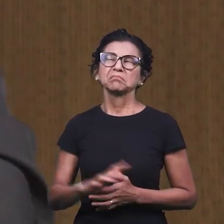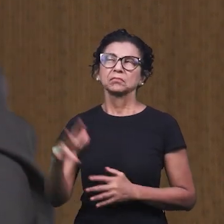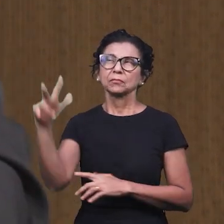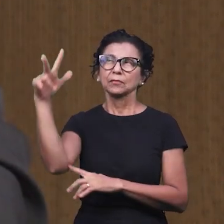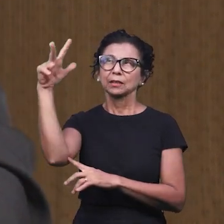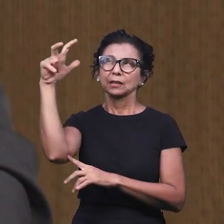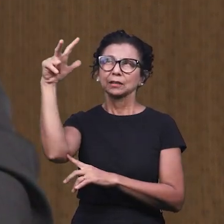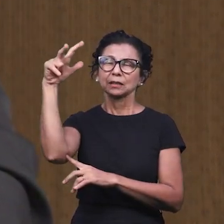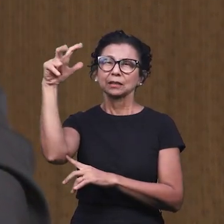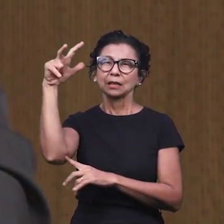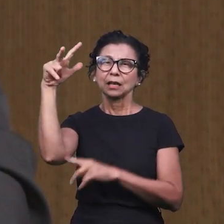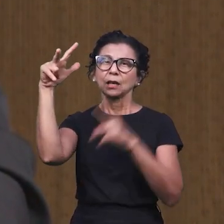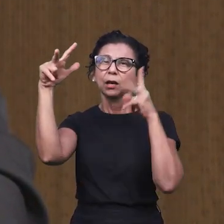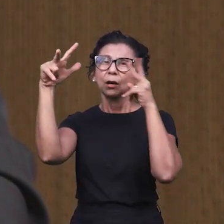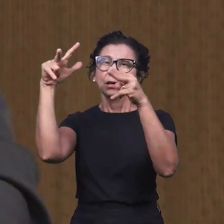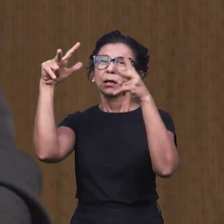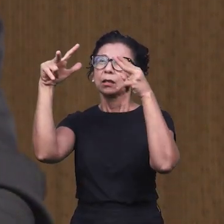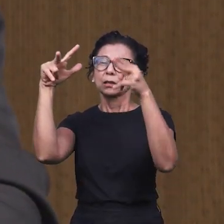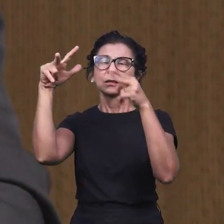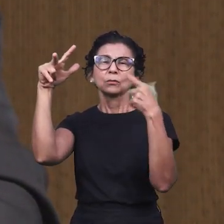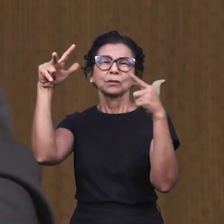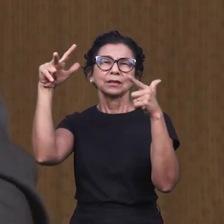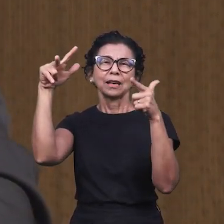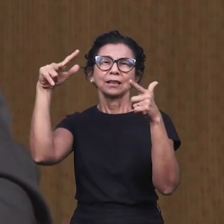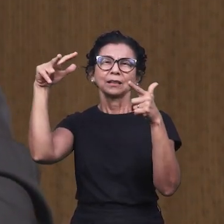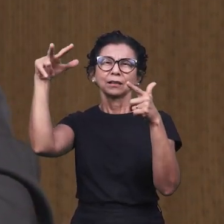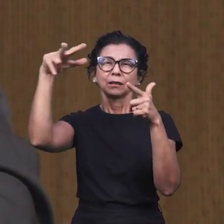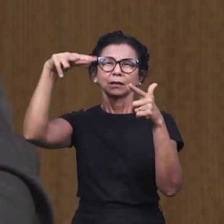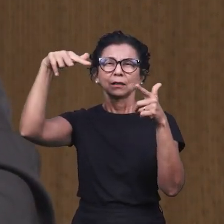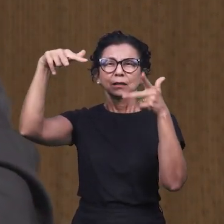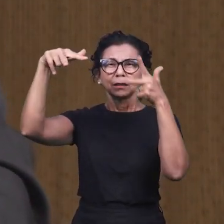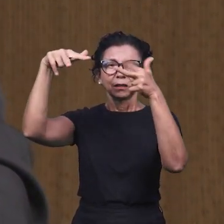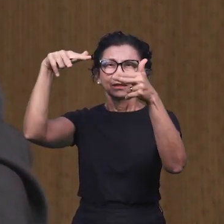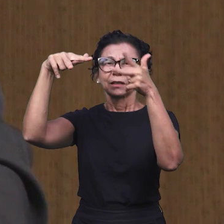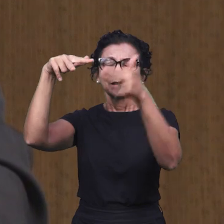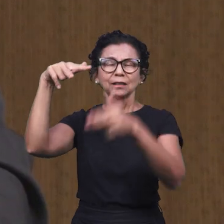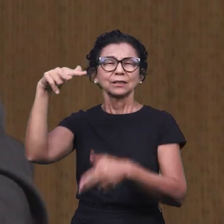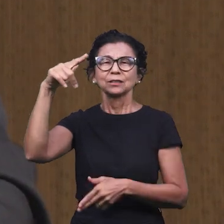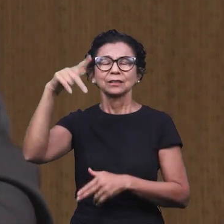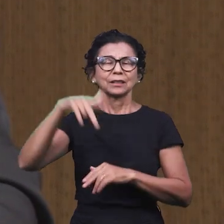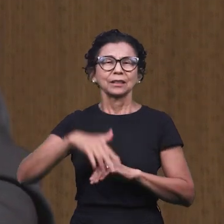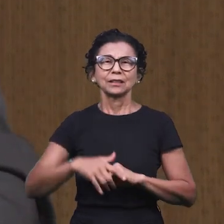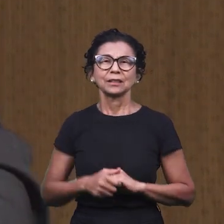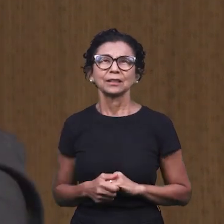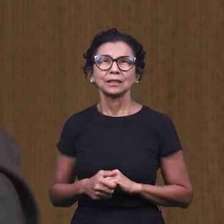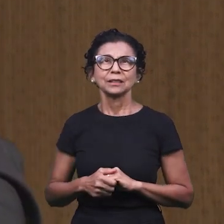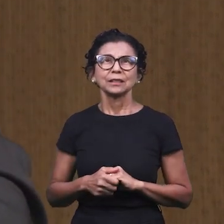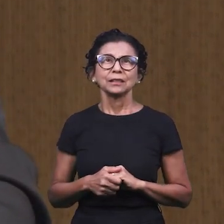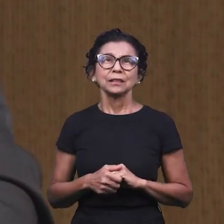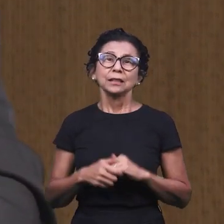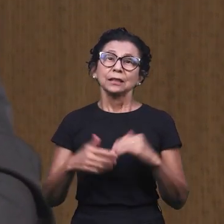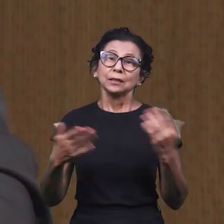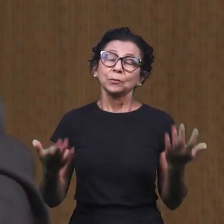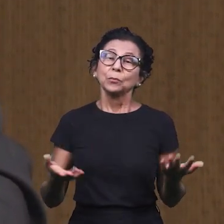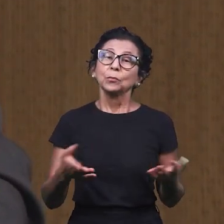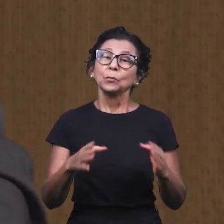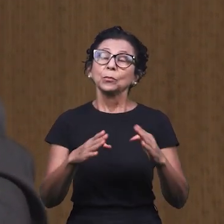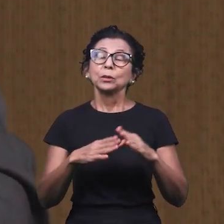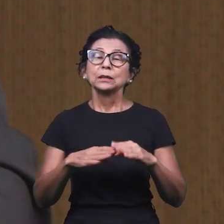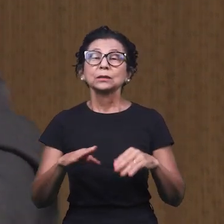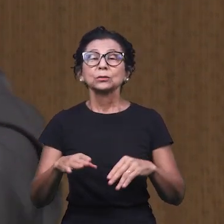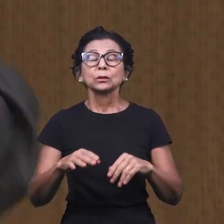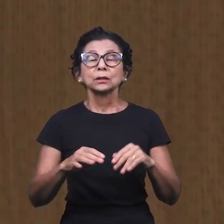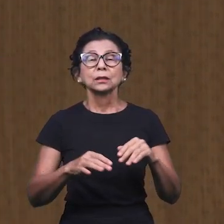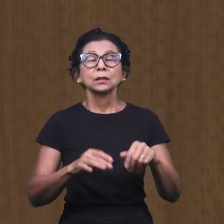o alcance da TV RO, a nossa TV, é de 212 milhões de pessoas. O alcance, por